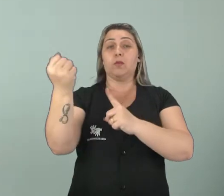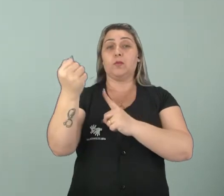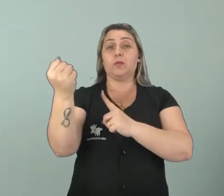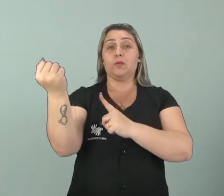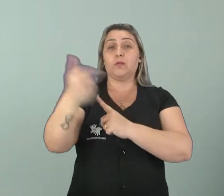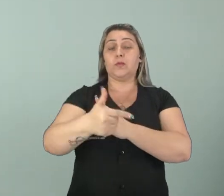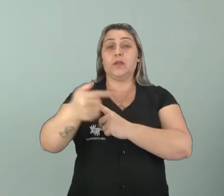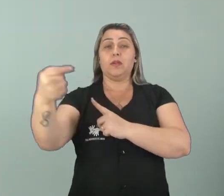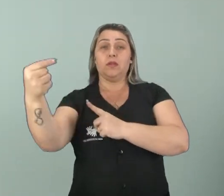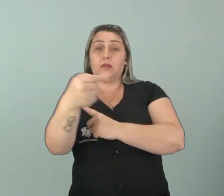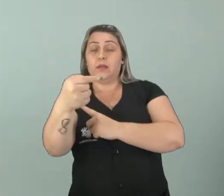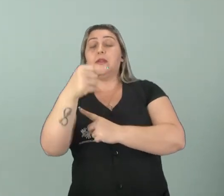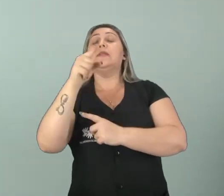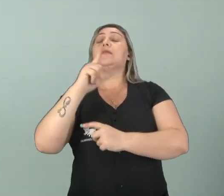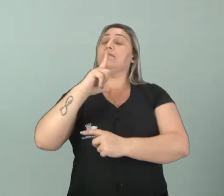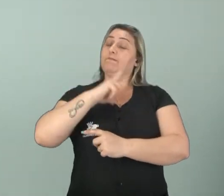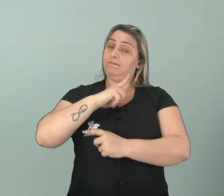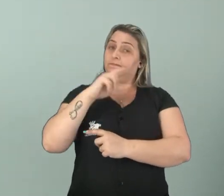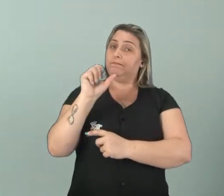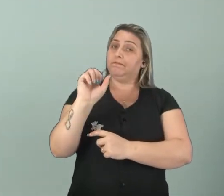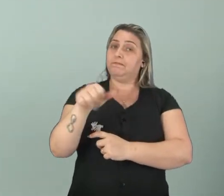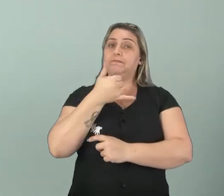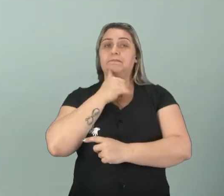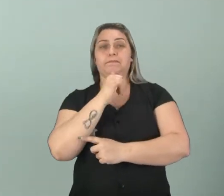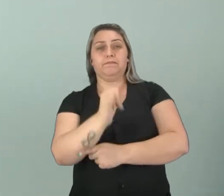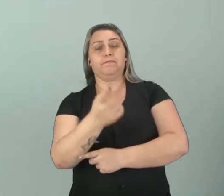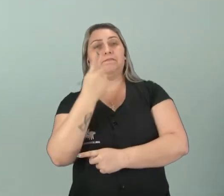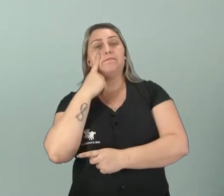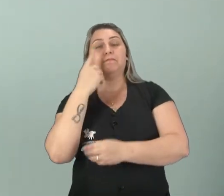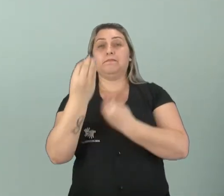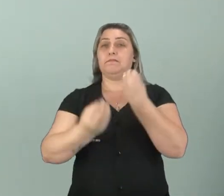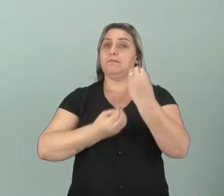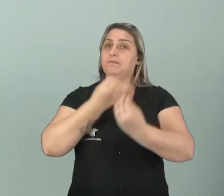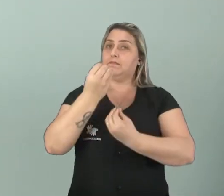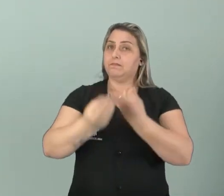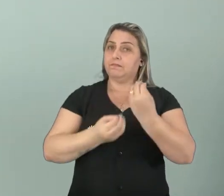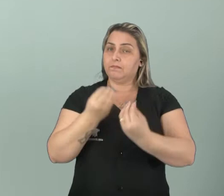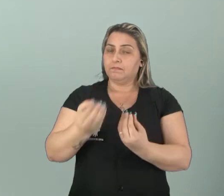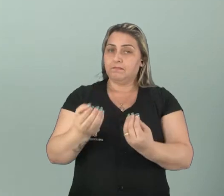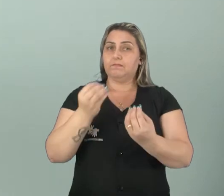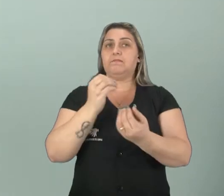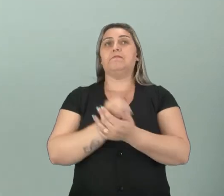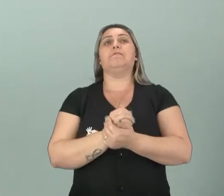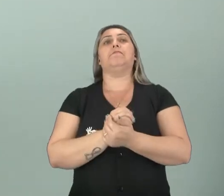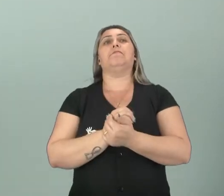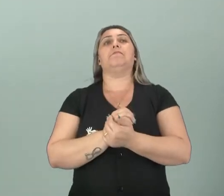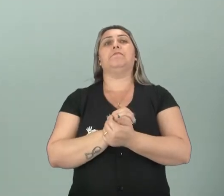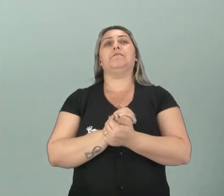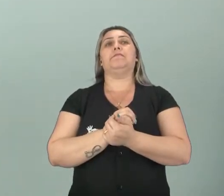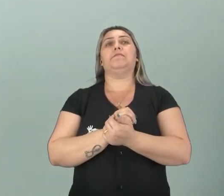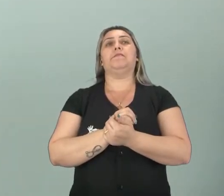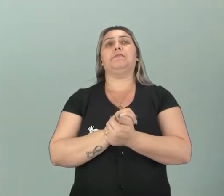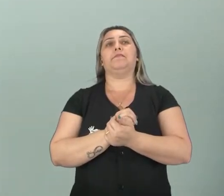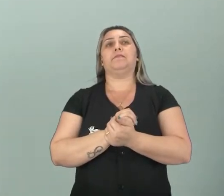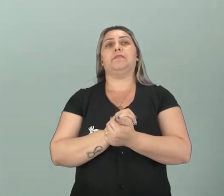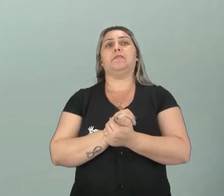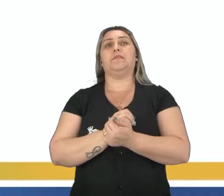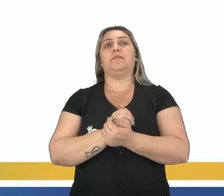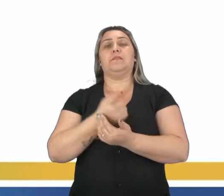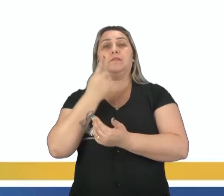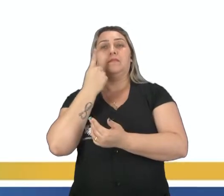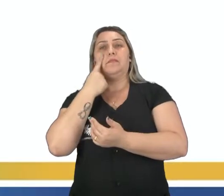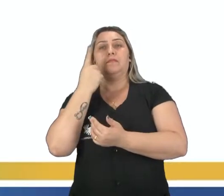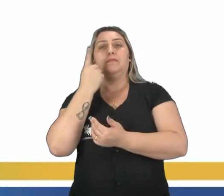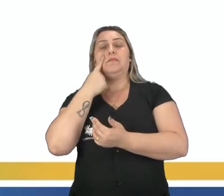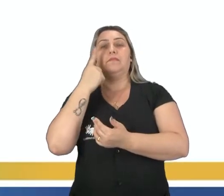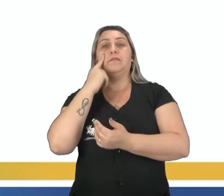então ele vai ficar assim eletrizado. E aí a gente vai ver como que se dá, então, essas formas de eletrizar um corpo. A primeira coisa é tu